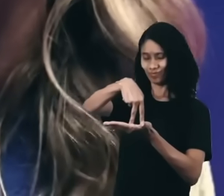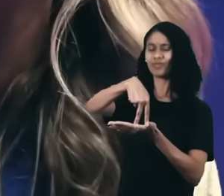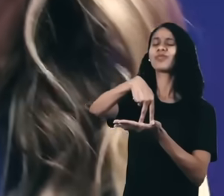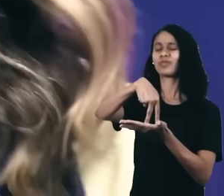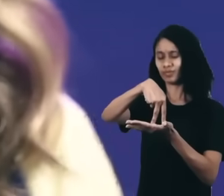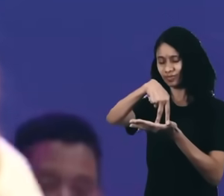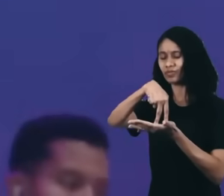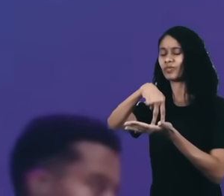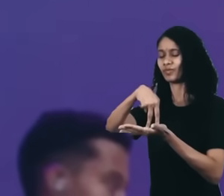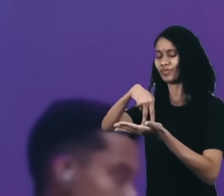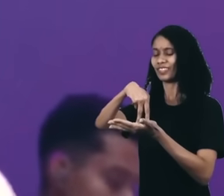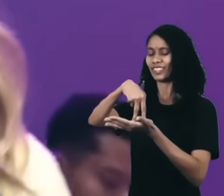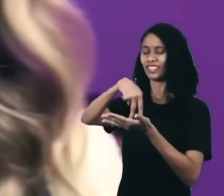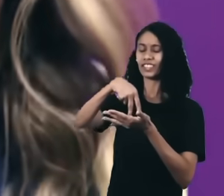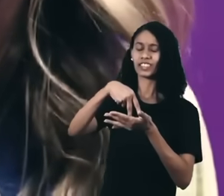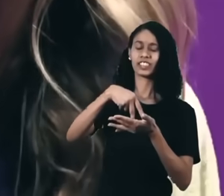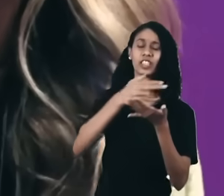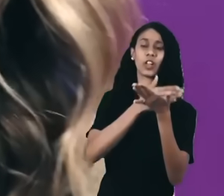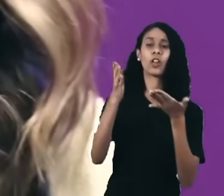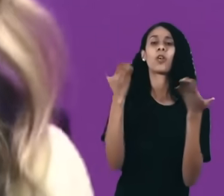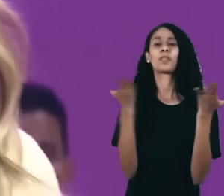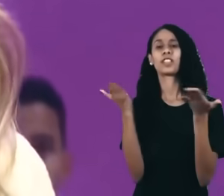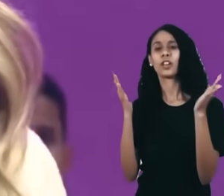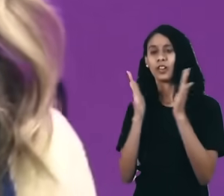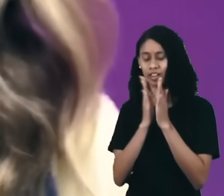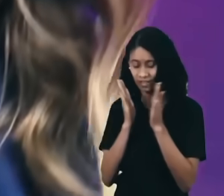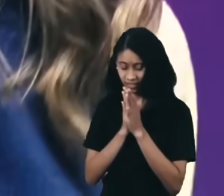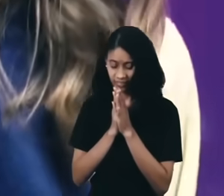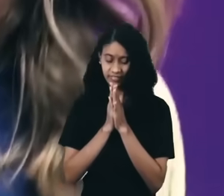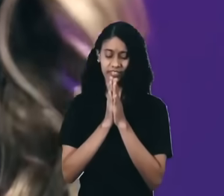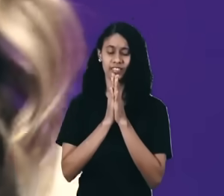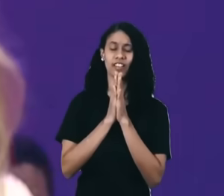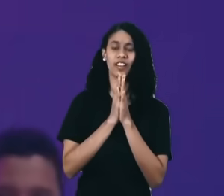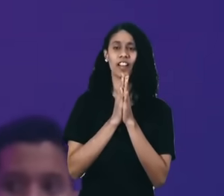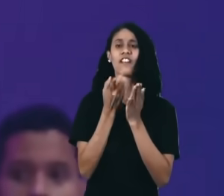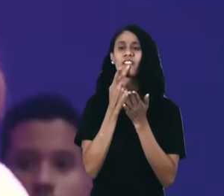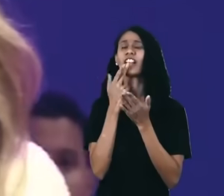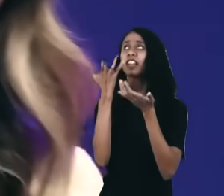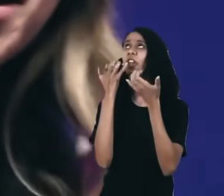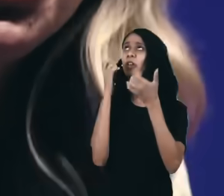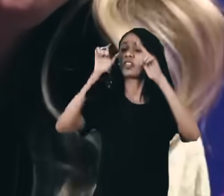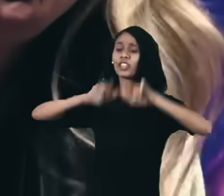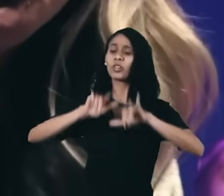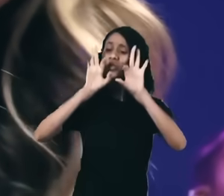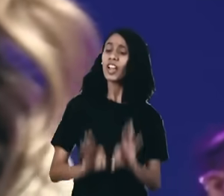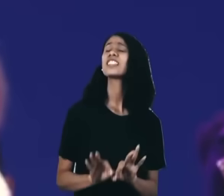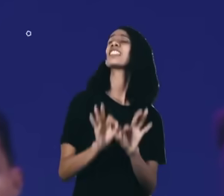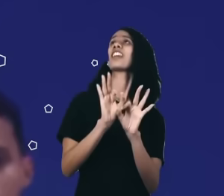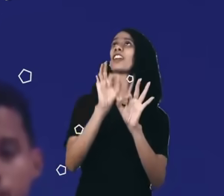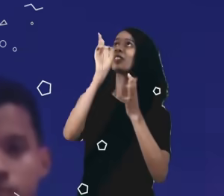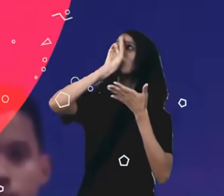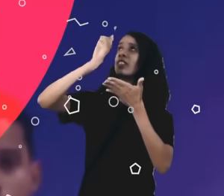posicionadas. Comece a cantar no seu lugar e diga: eu quero ser uma mulher posicionada, Senhor.